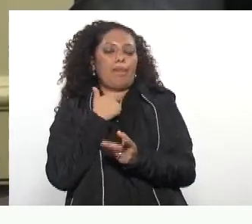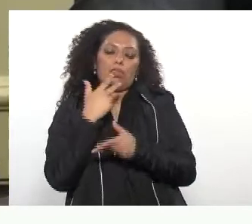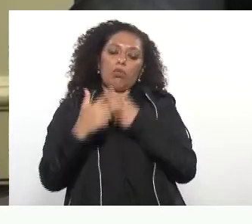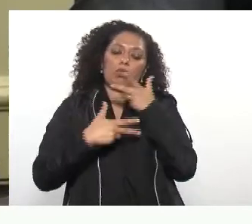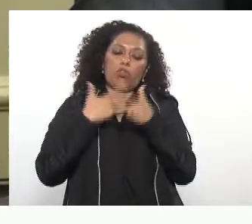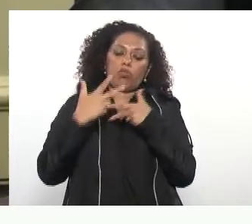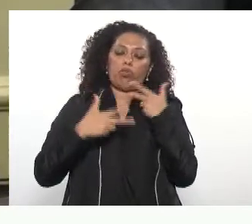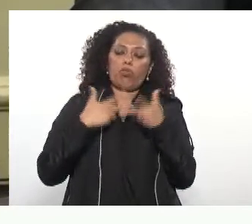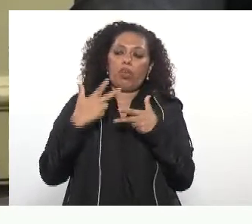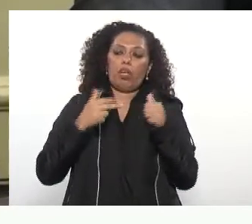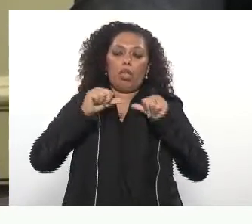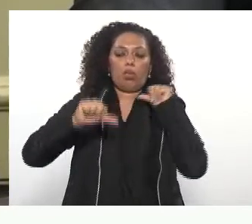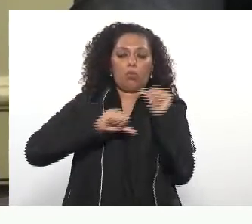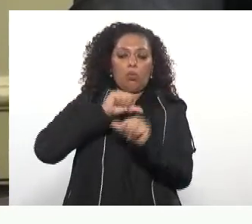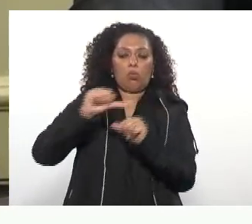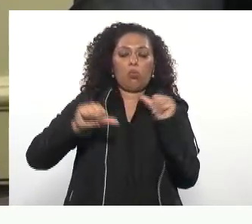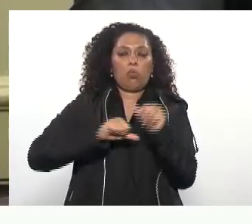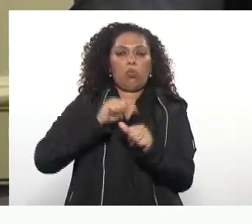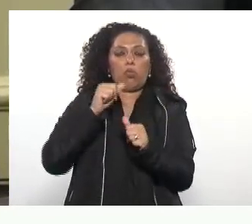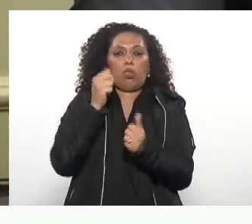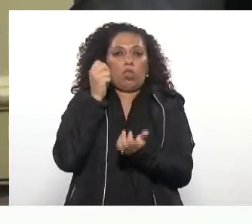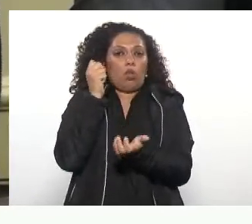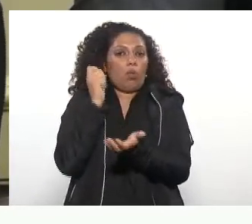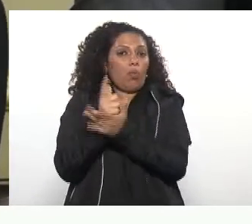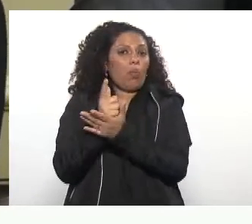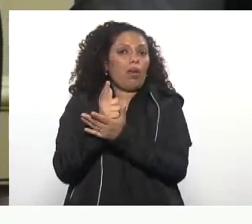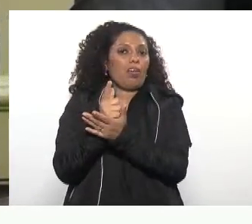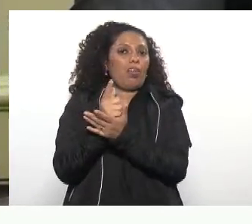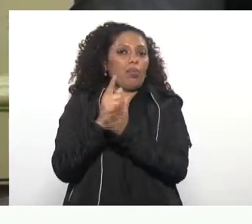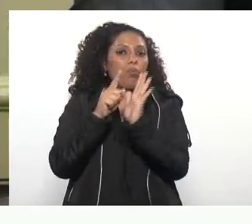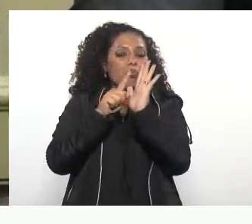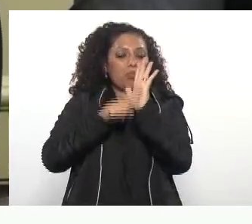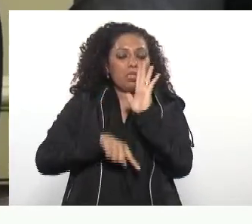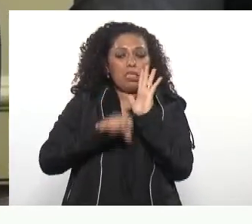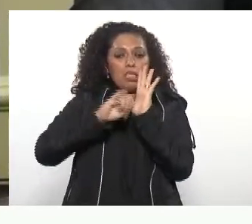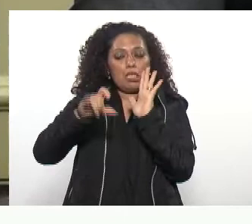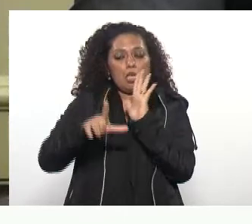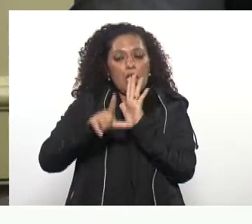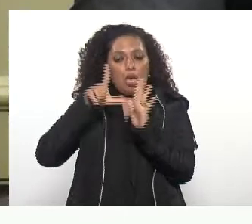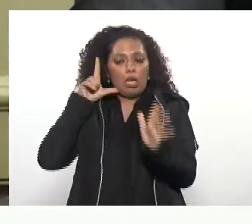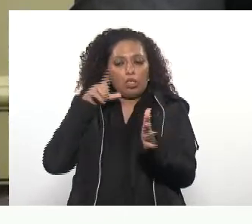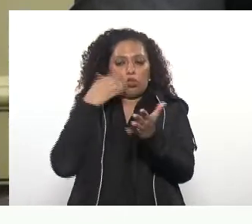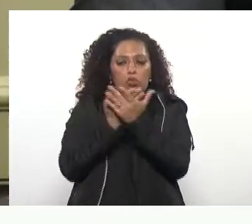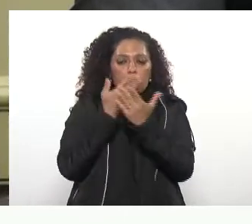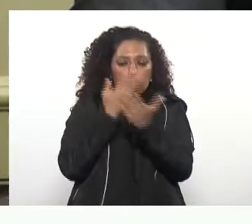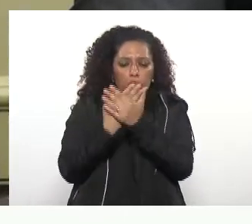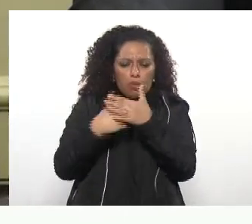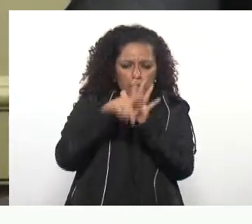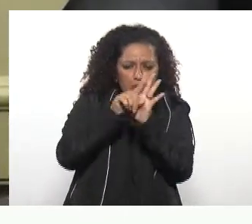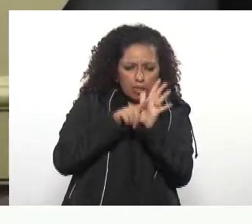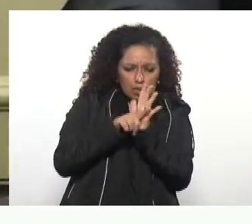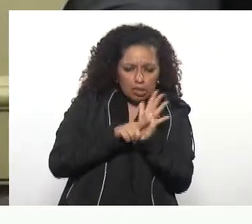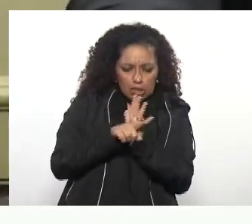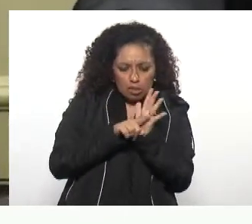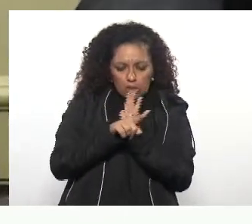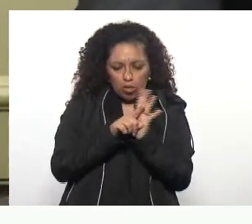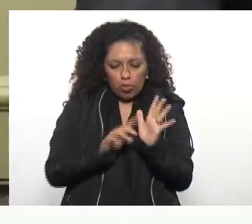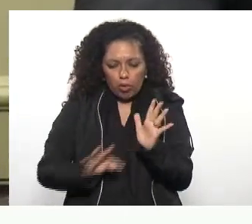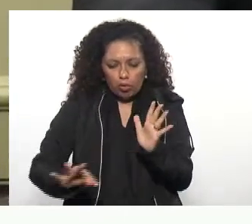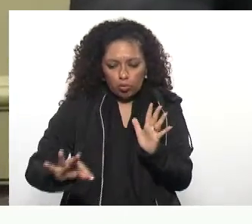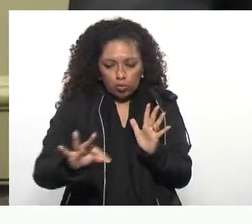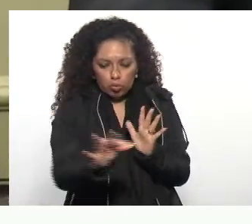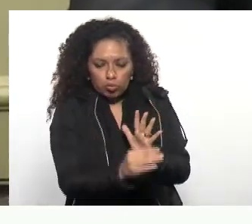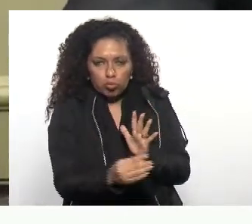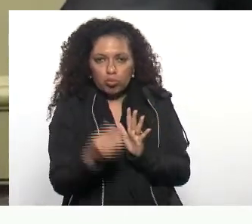assodada, pretender mudar uma tarifa sem que se faça um estudo complexo de toda a